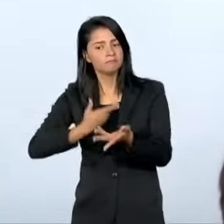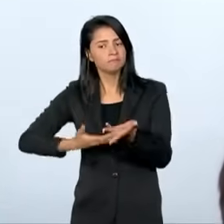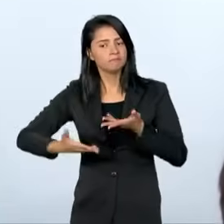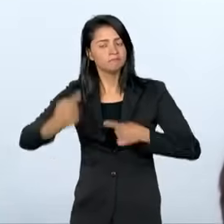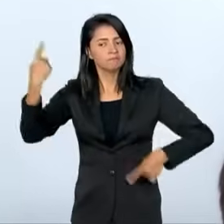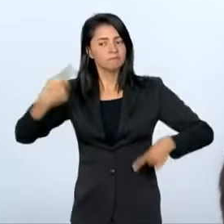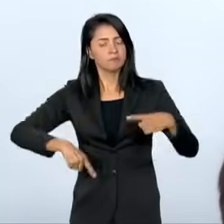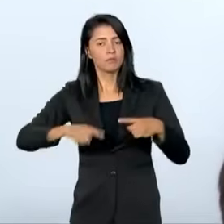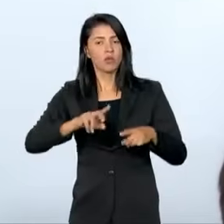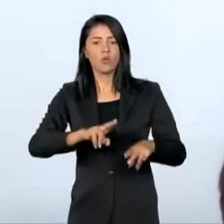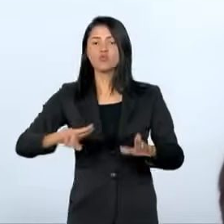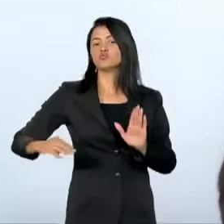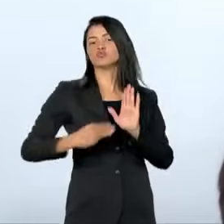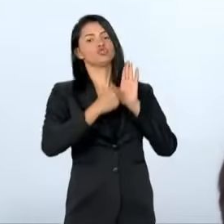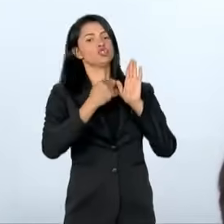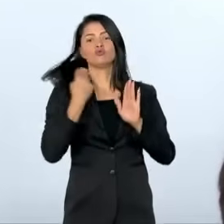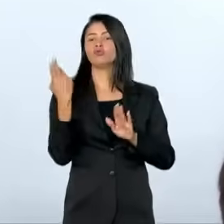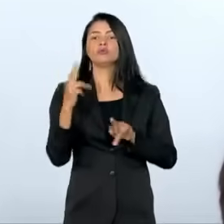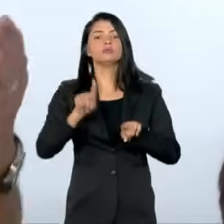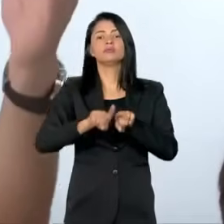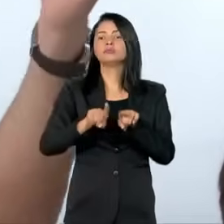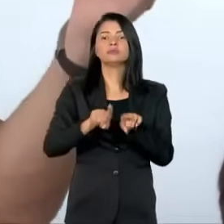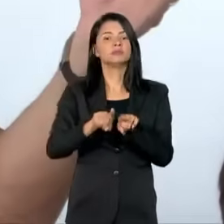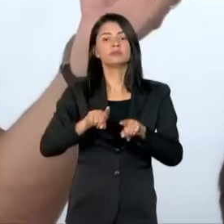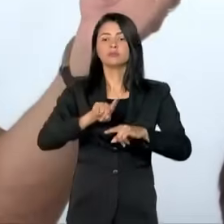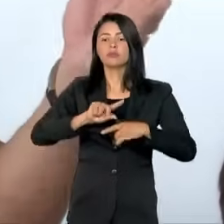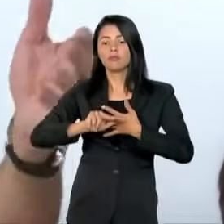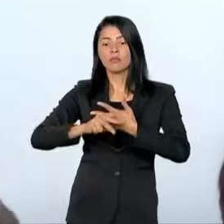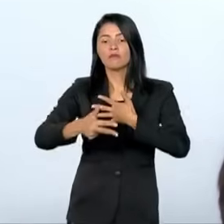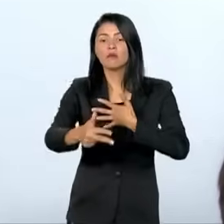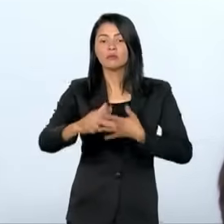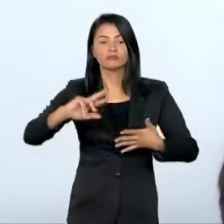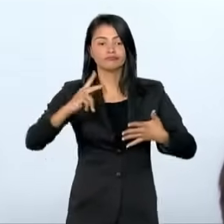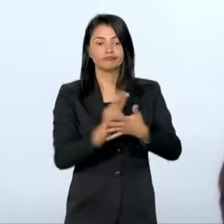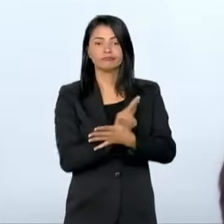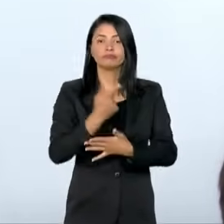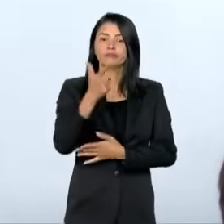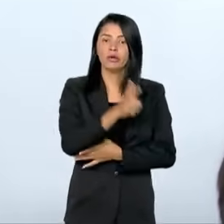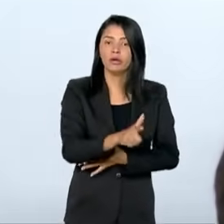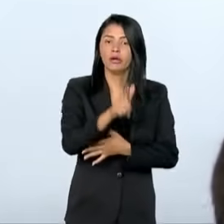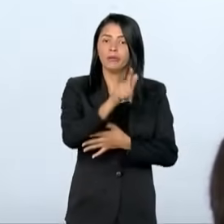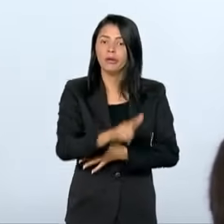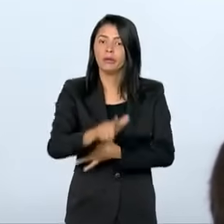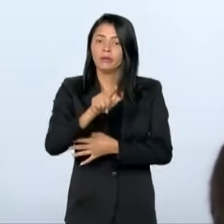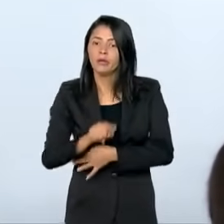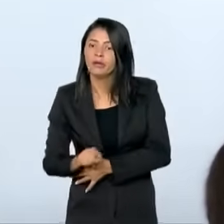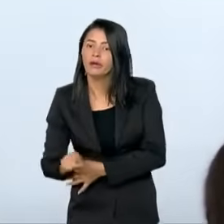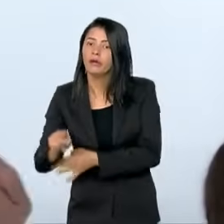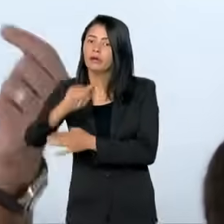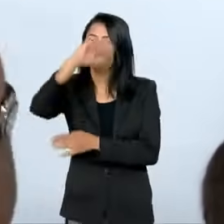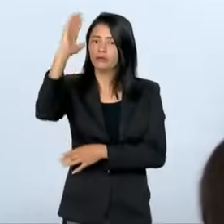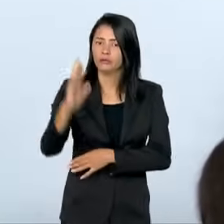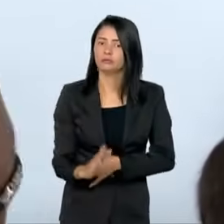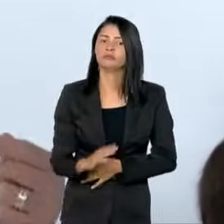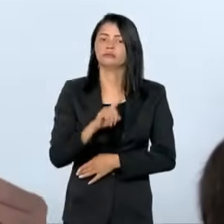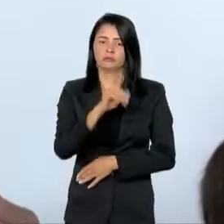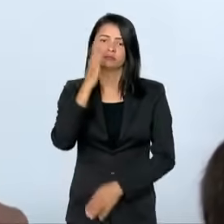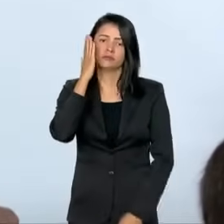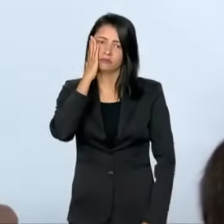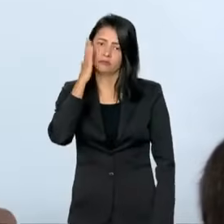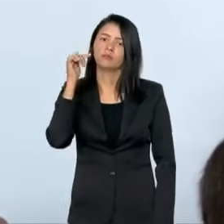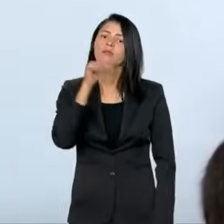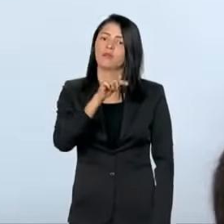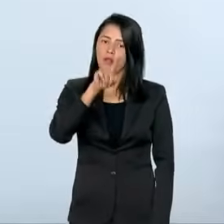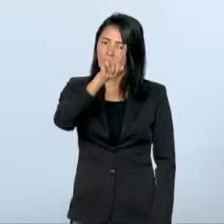efeito disso que vem acontecendo repetidamente no Brasil. O ex-governador e ministro Renan Filho sabe que nós em Alagoas